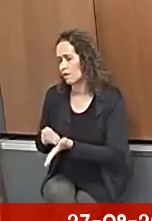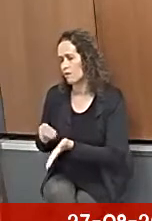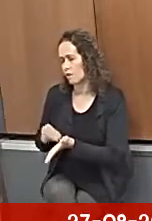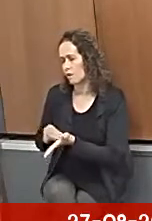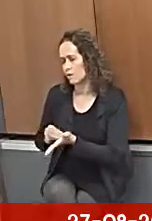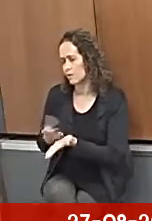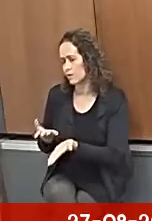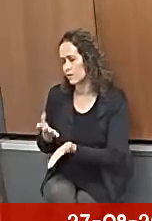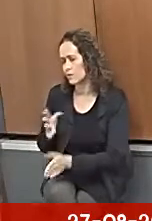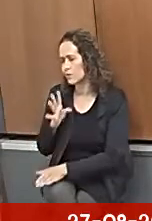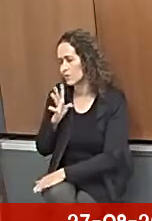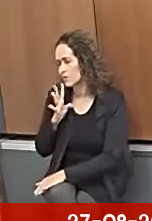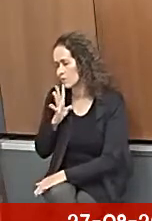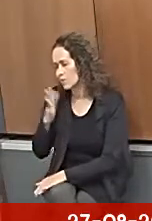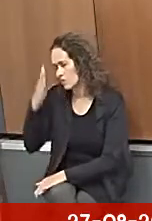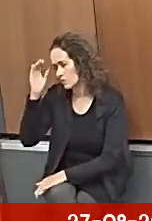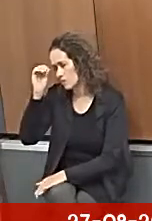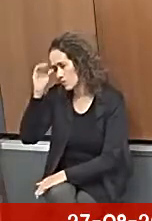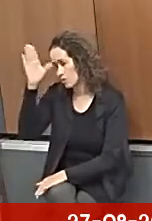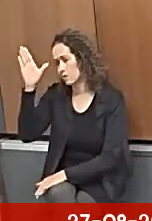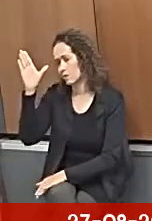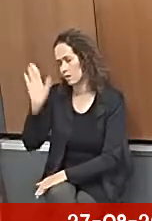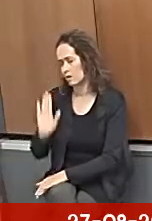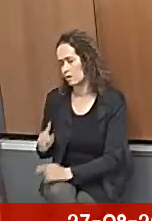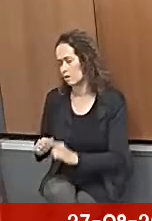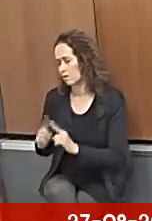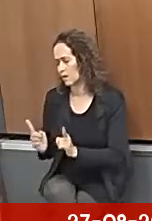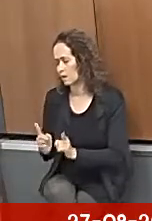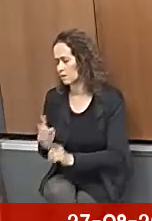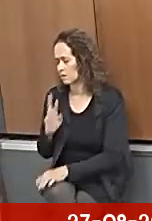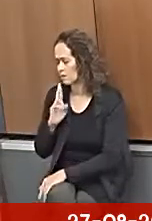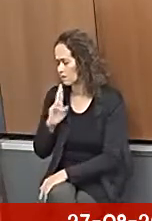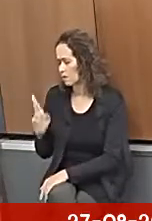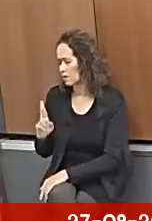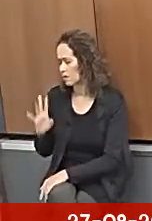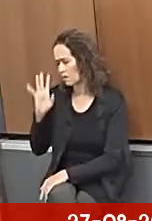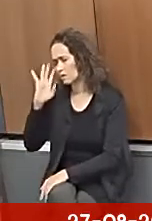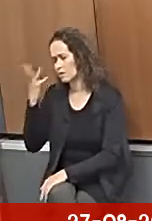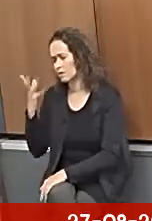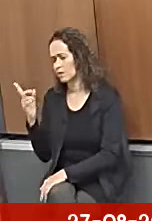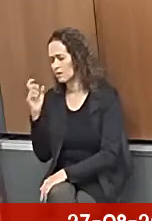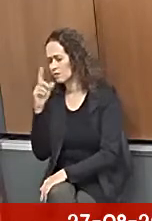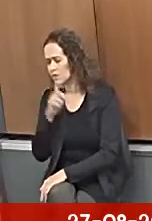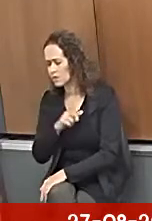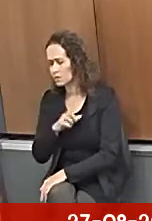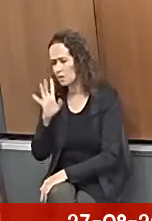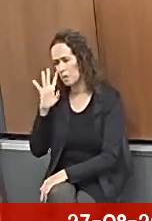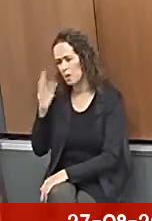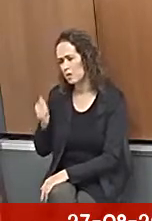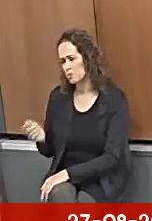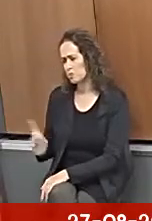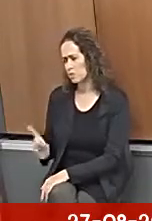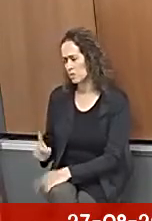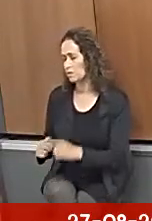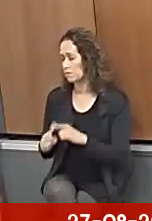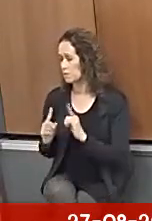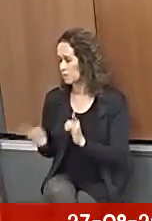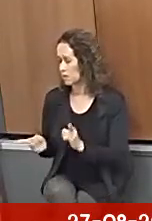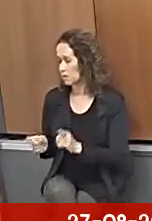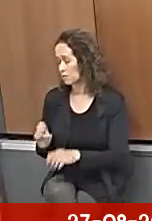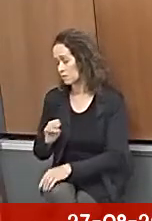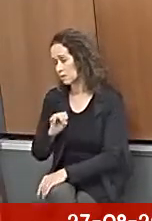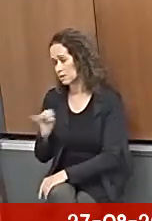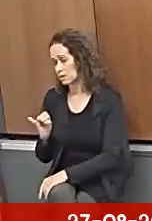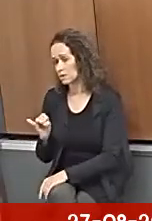que estava existindo acho que não é nada de solução muito difícil é uma dose muito boa de boa vontade